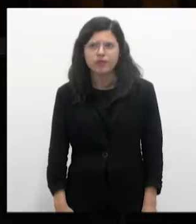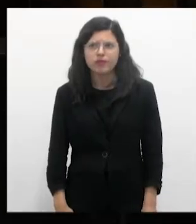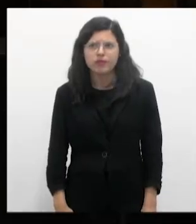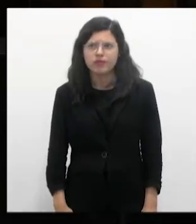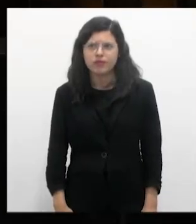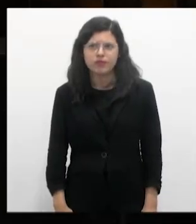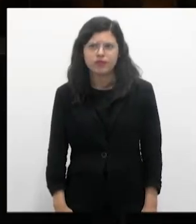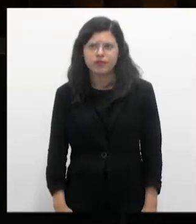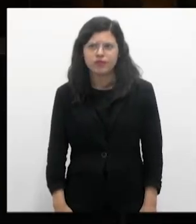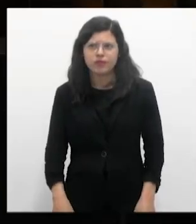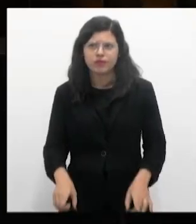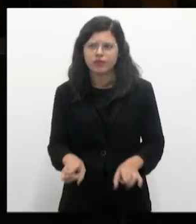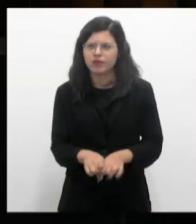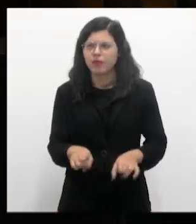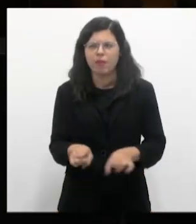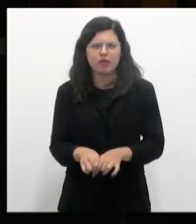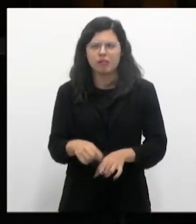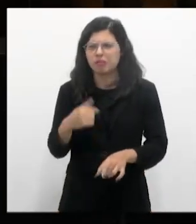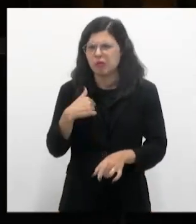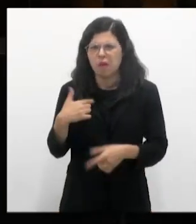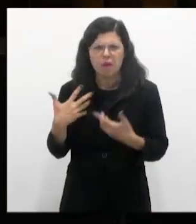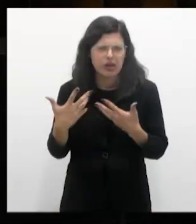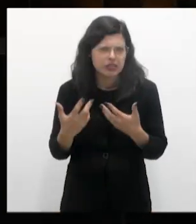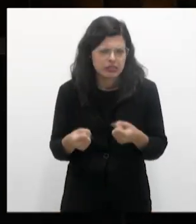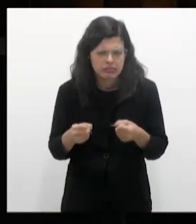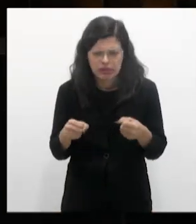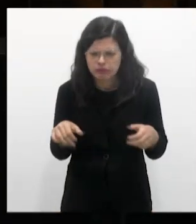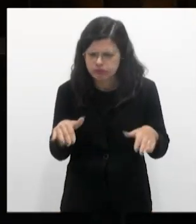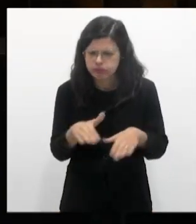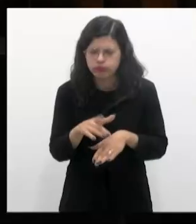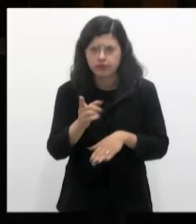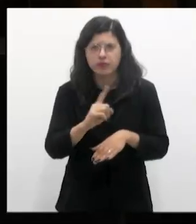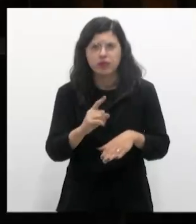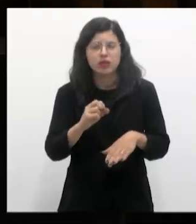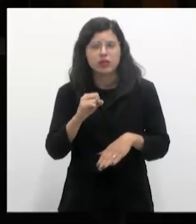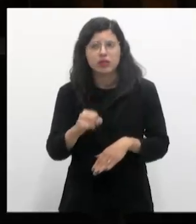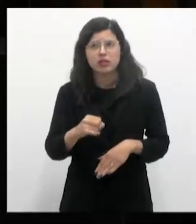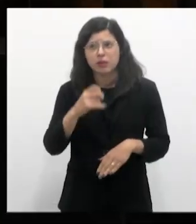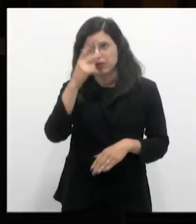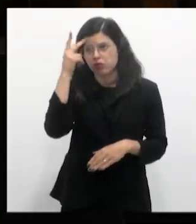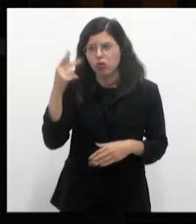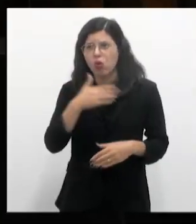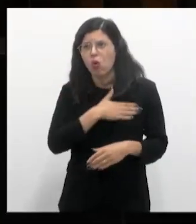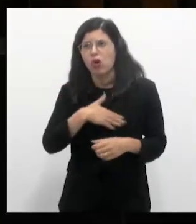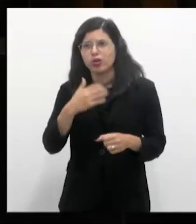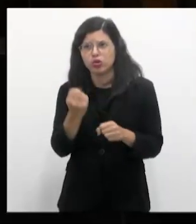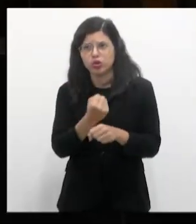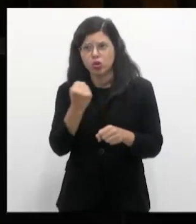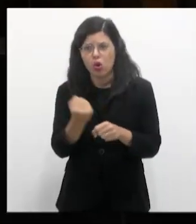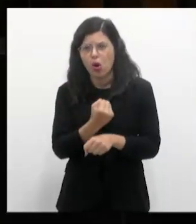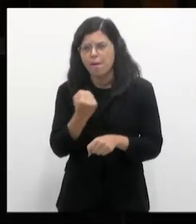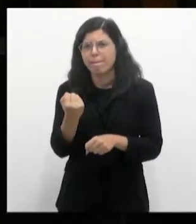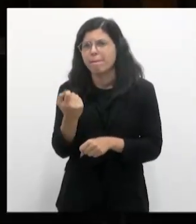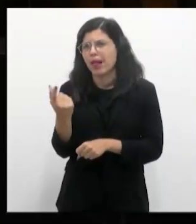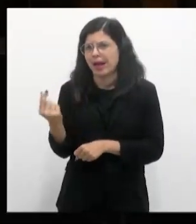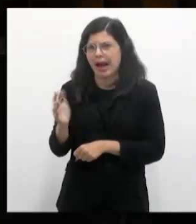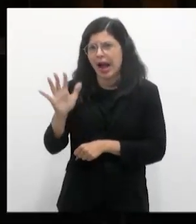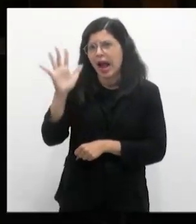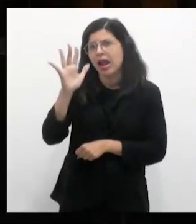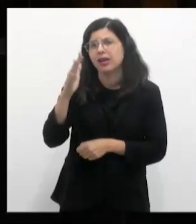o nível da sua régua. Se tem alguém que gosta de obra superfaturada aqui nessa cidade, é